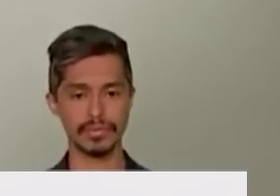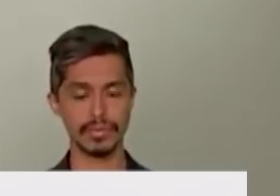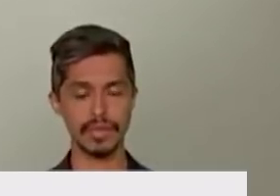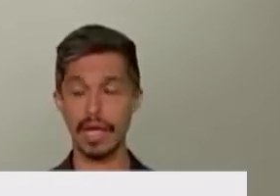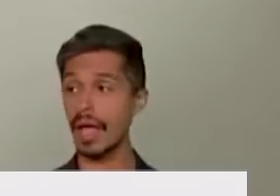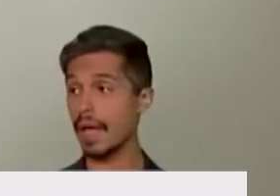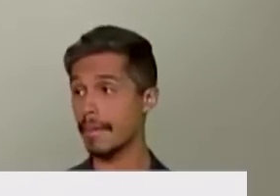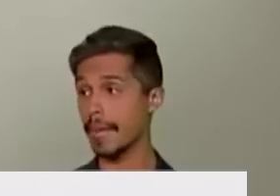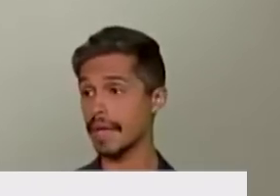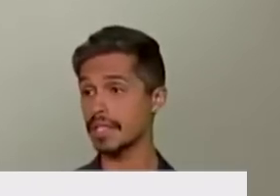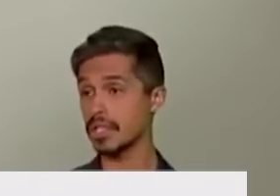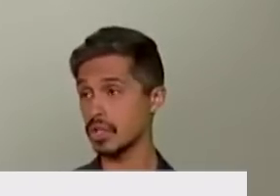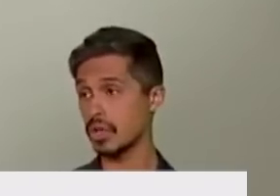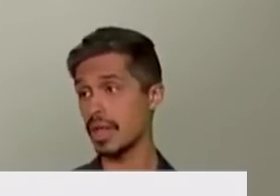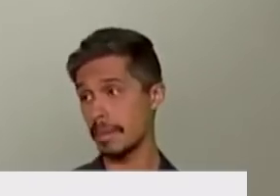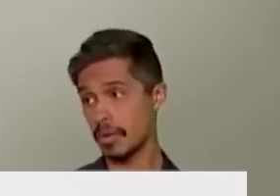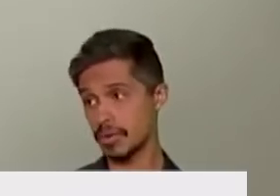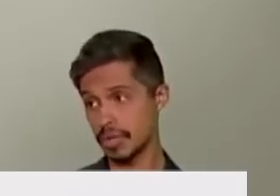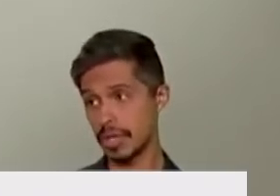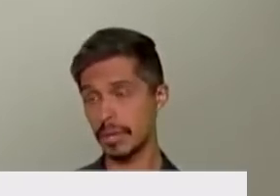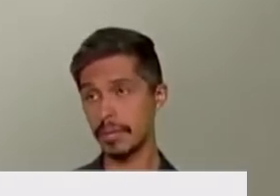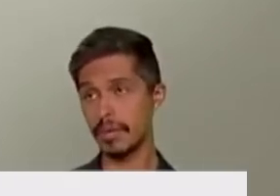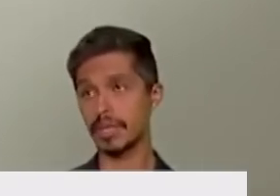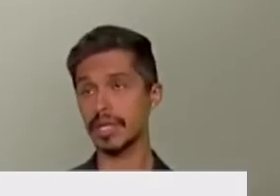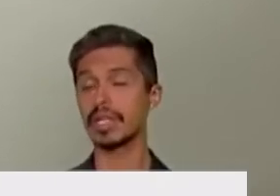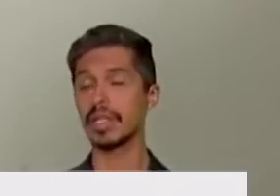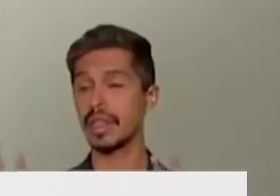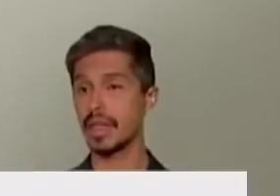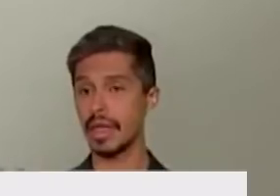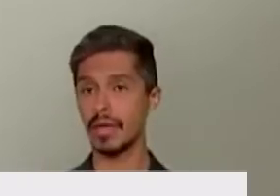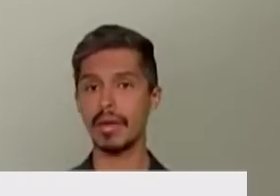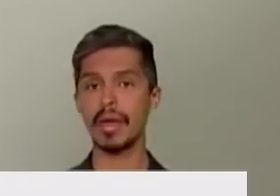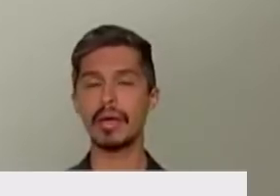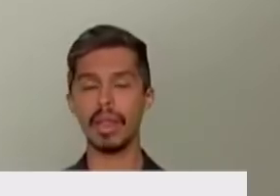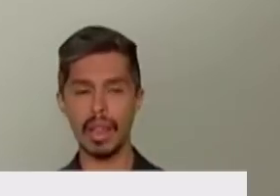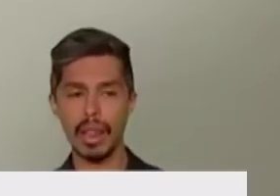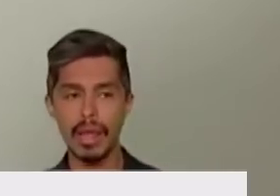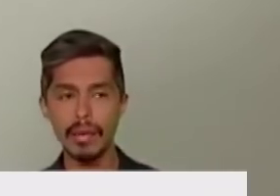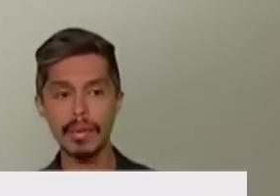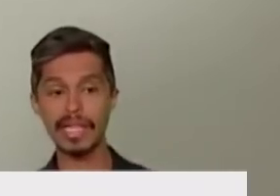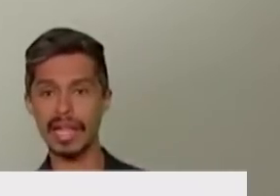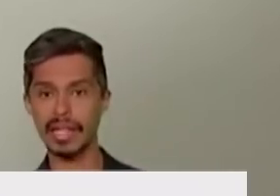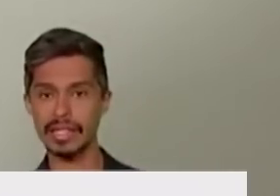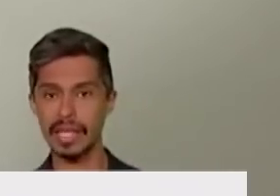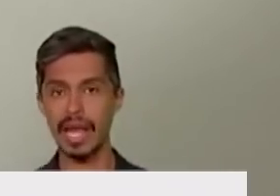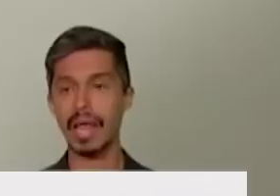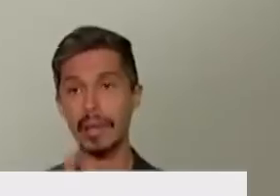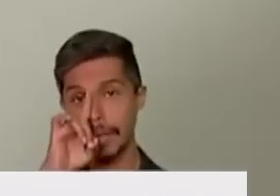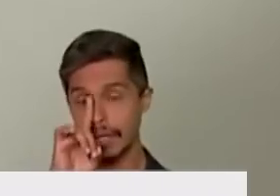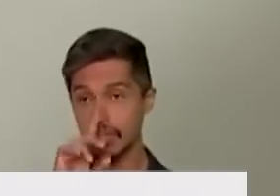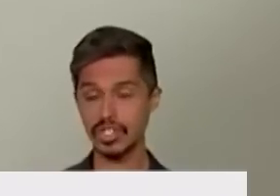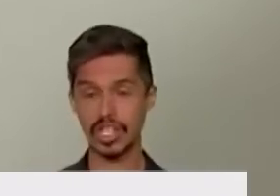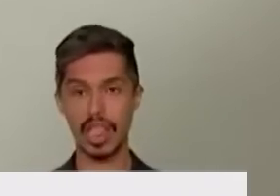procedimento. A médica entrou depois, como foi falado. Por questões até de limpeza da sala, de risco de infecção. Se terminou